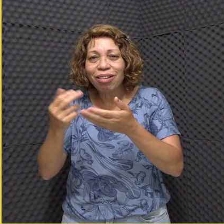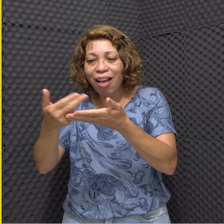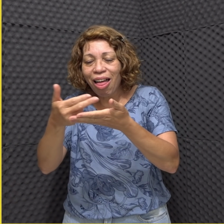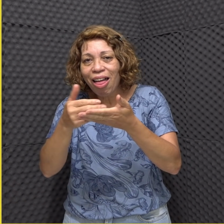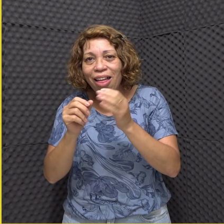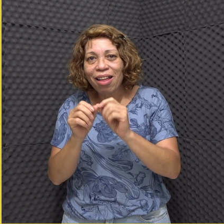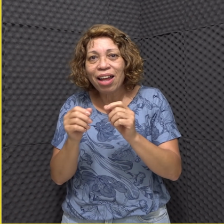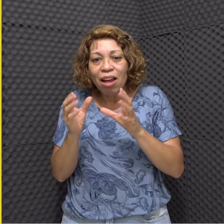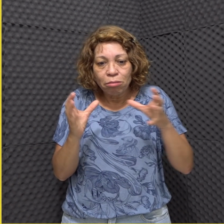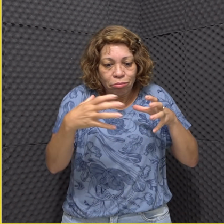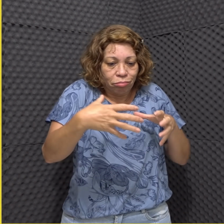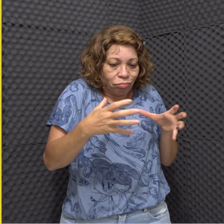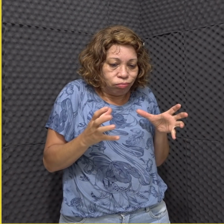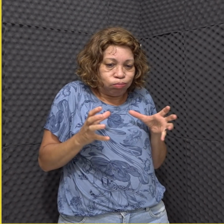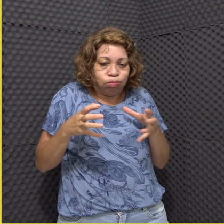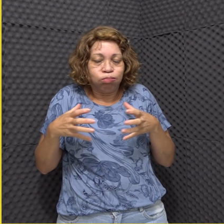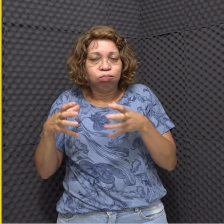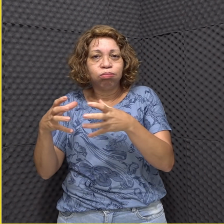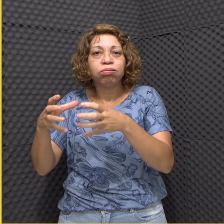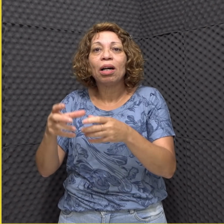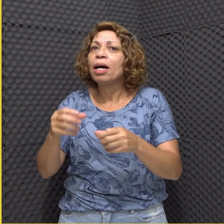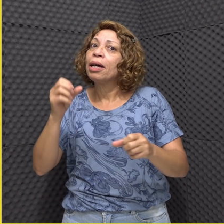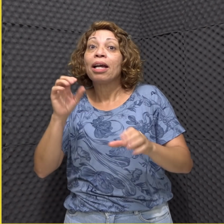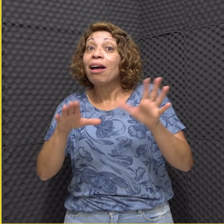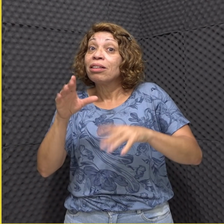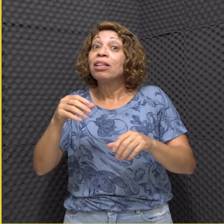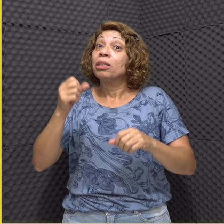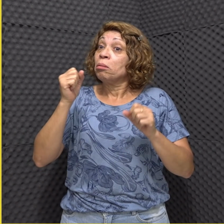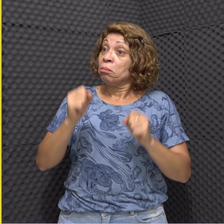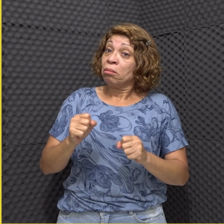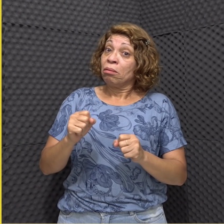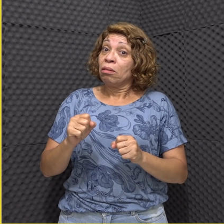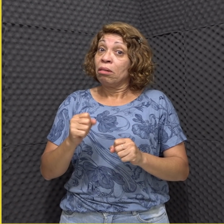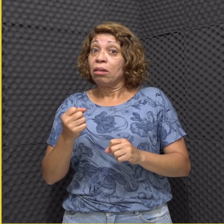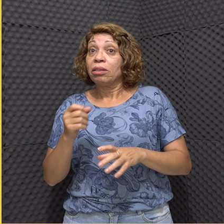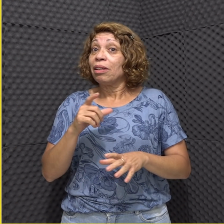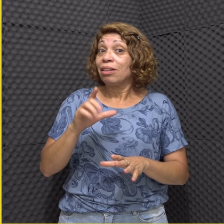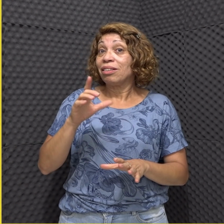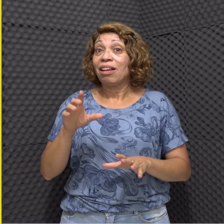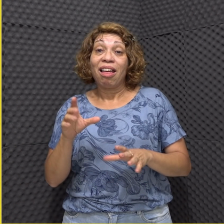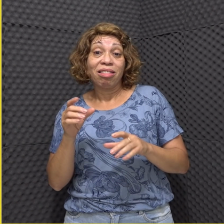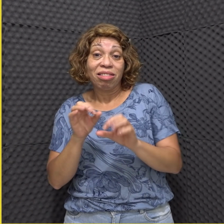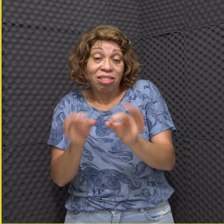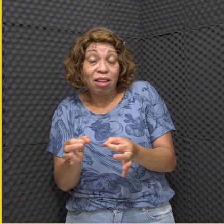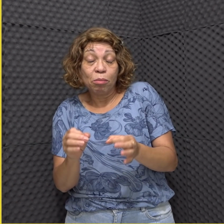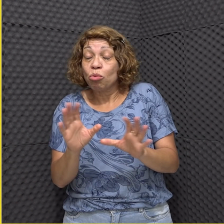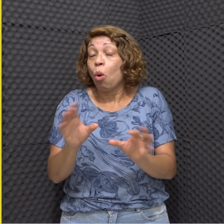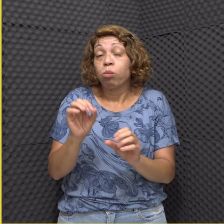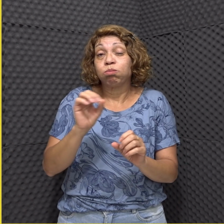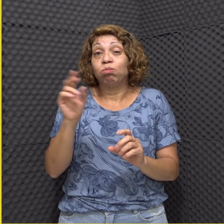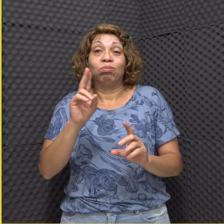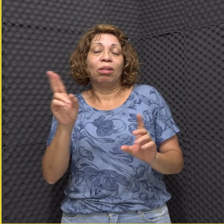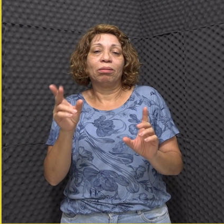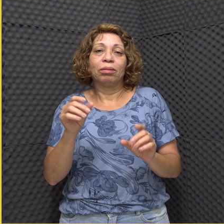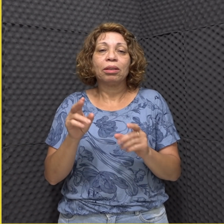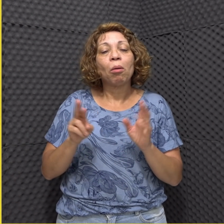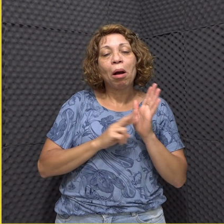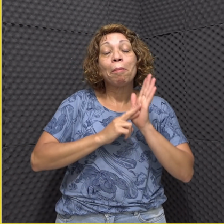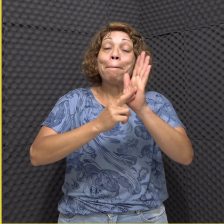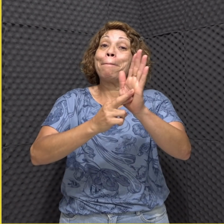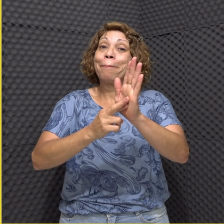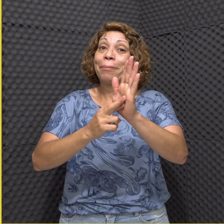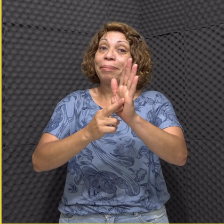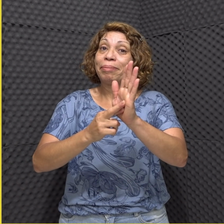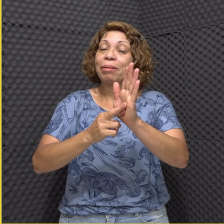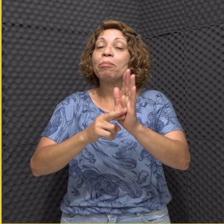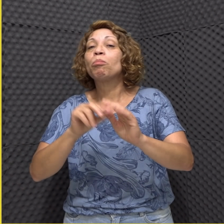de elementos dentro de um espaço fechado que podem ou não ter alguma característica em comum, representado na